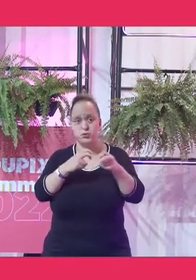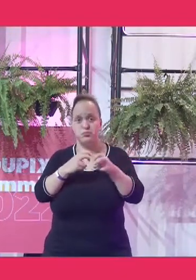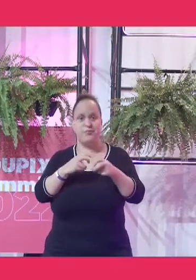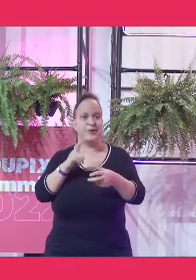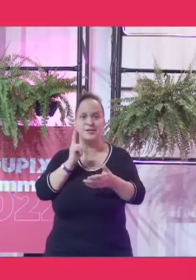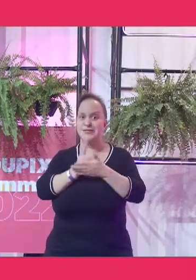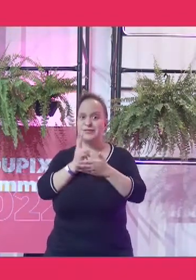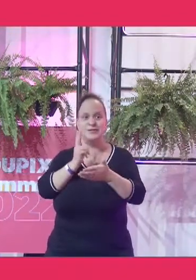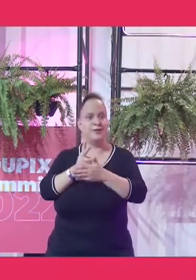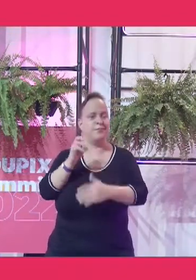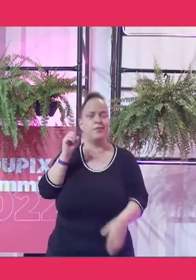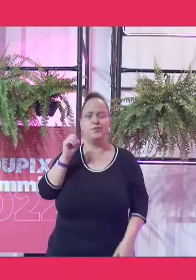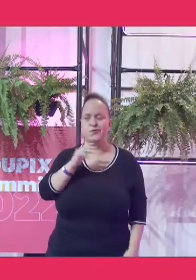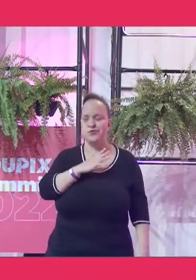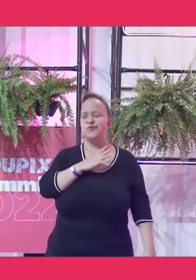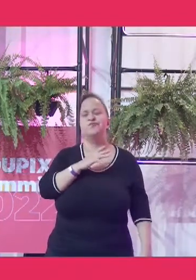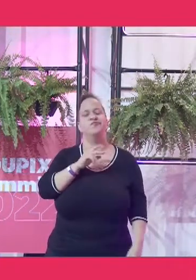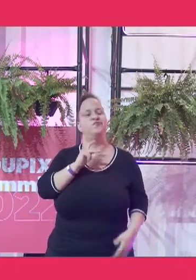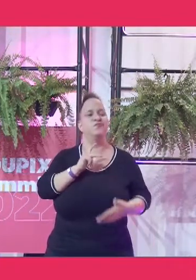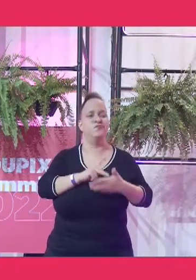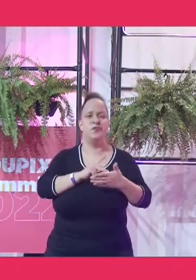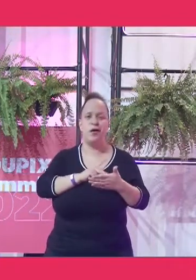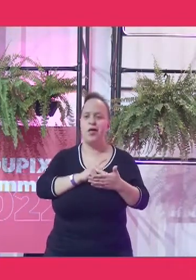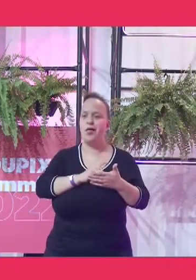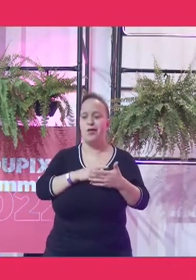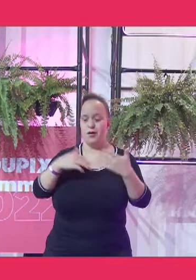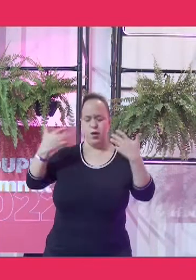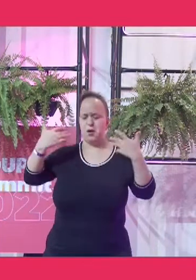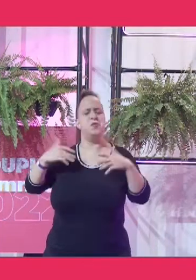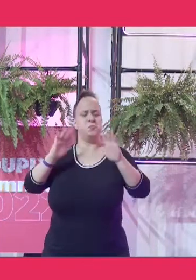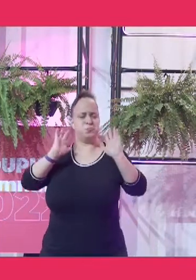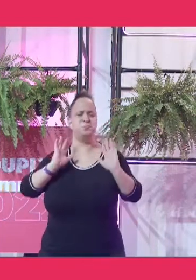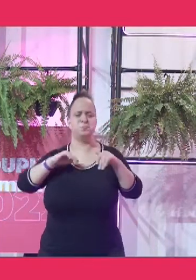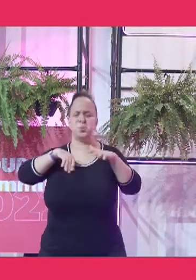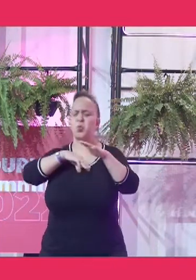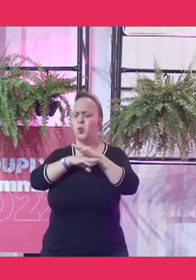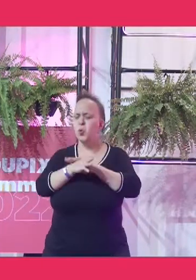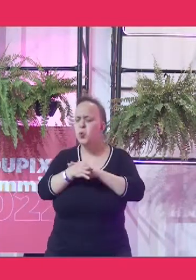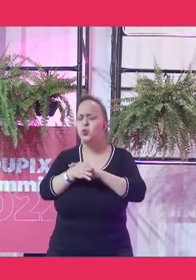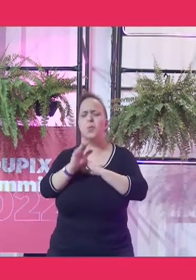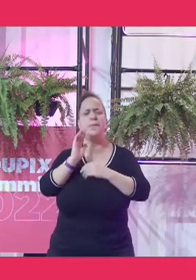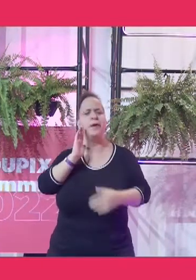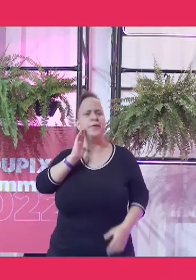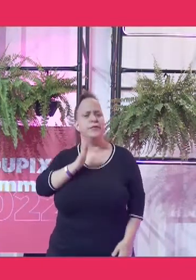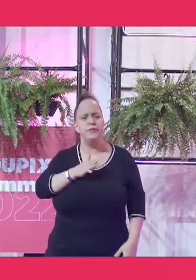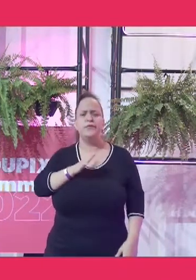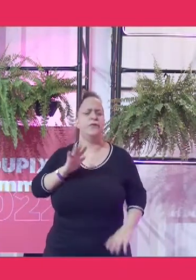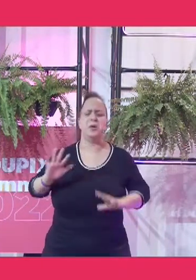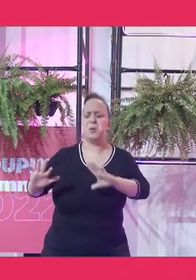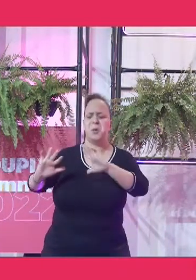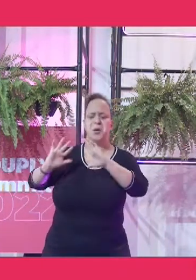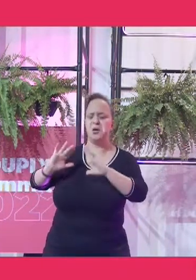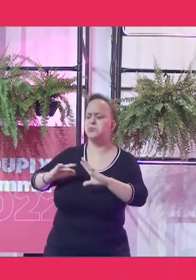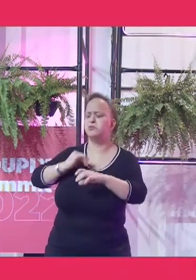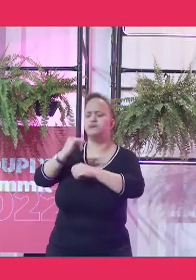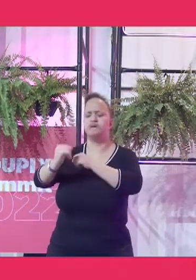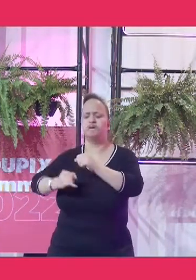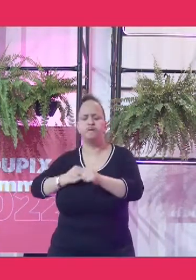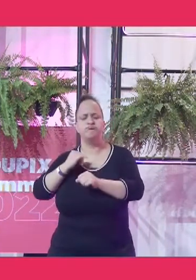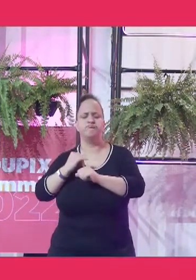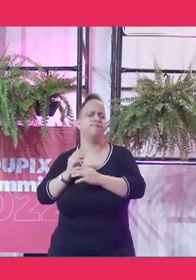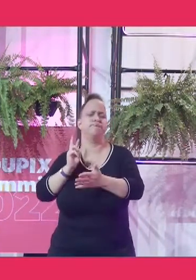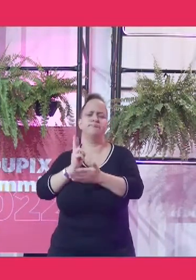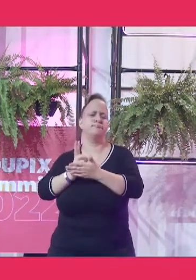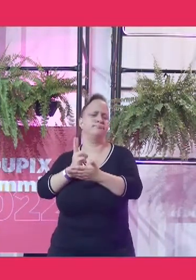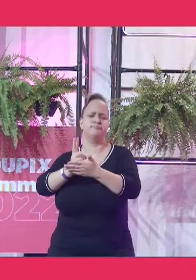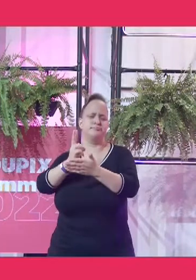novo. Né? Não vai ser nada que eu vou... Ah, agora já... o formato de trabalhar com a internet é desse jeito, ele vai se manter por